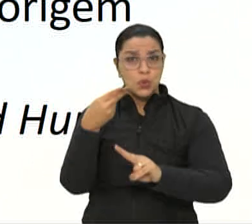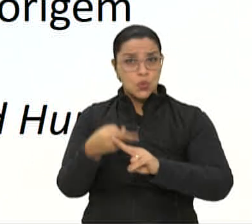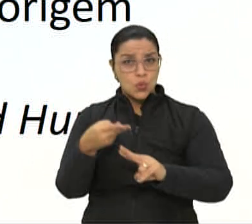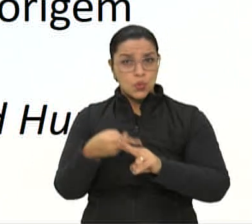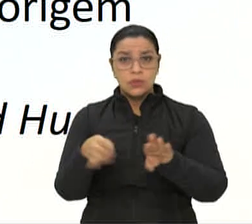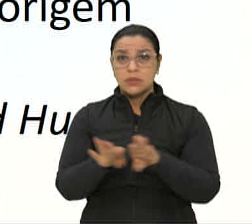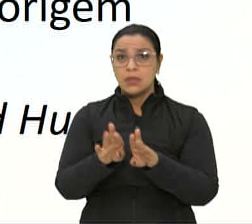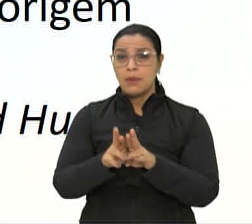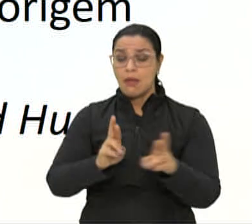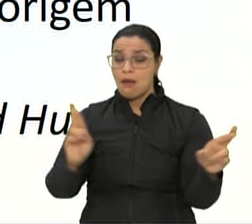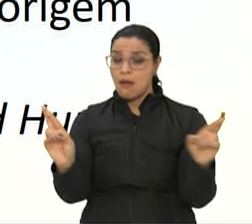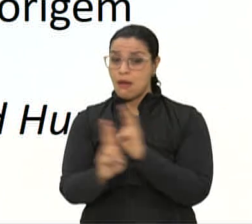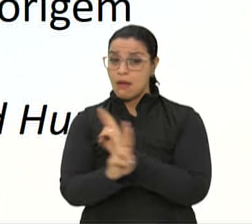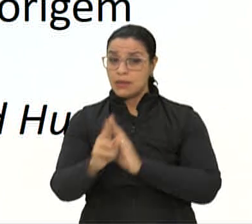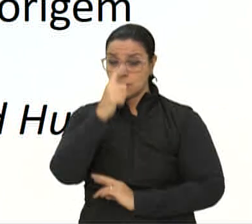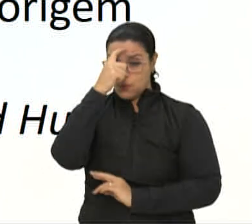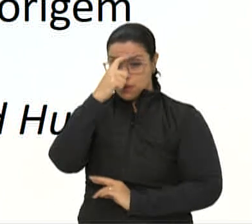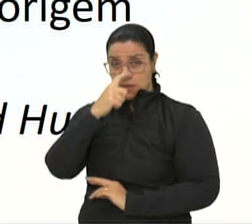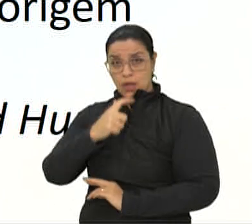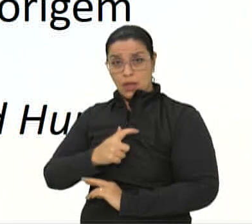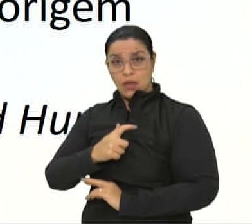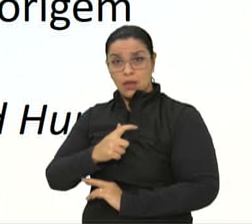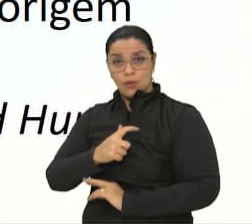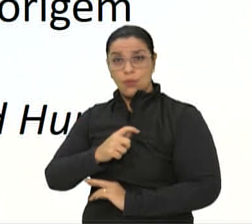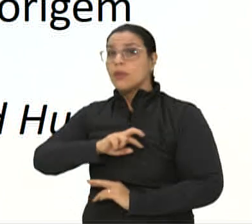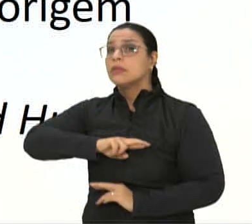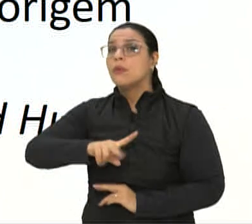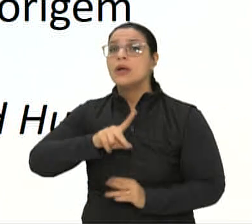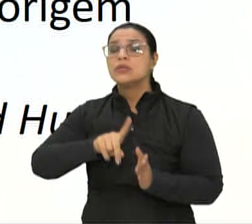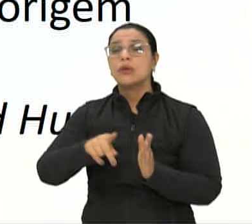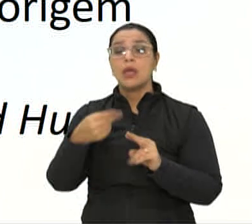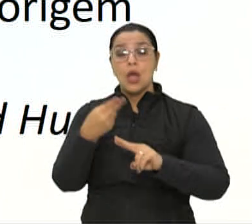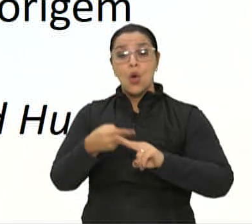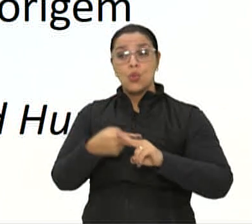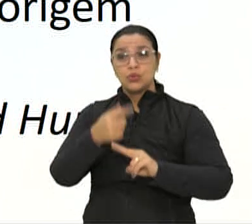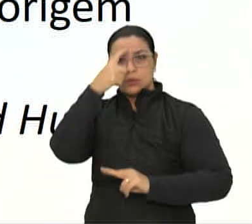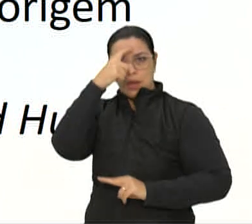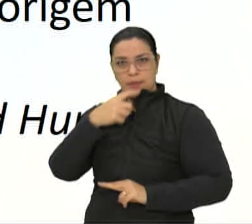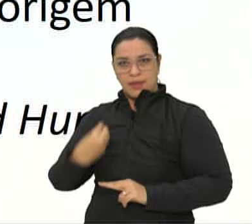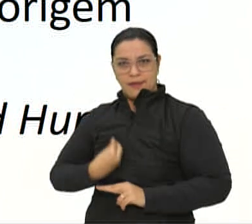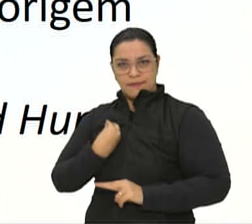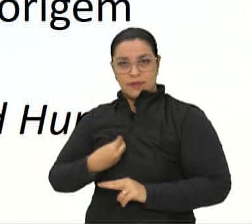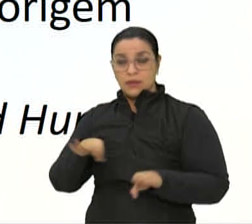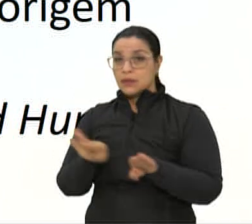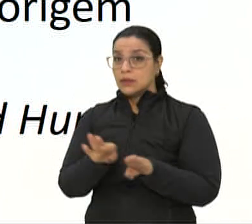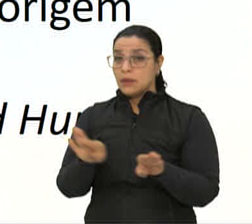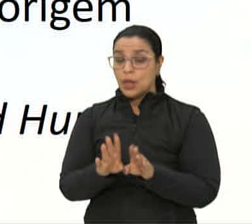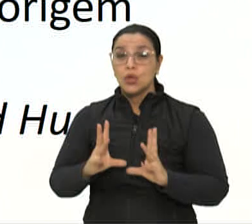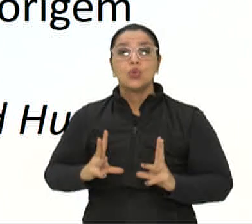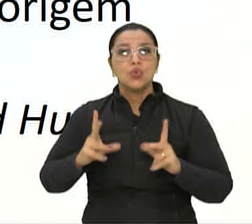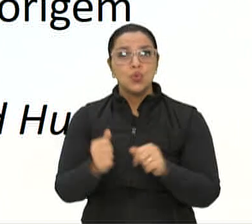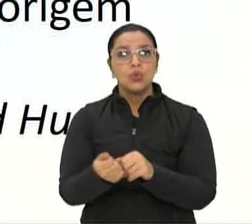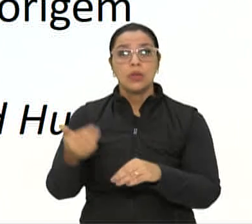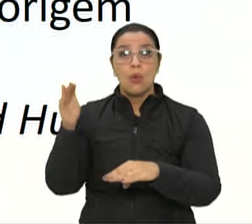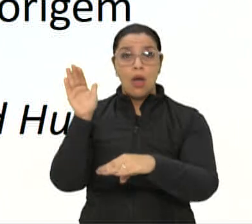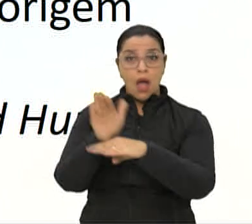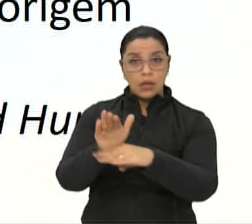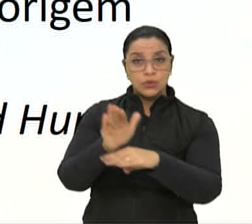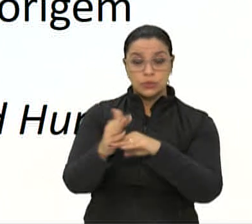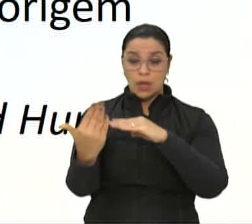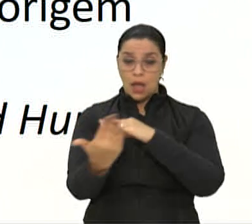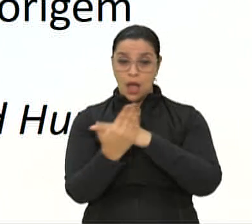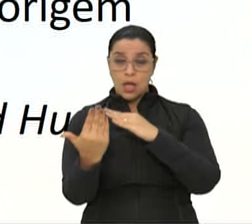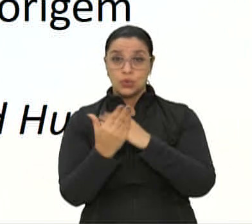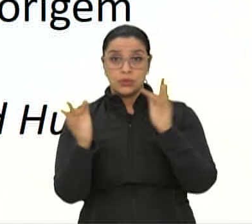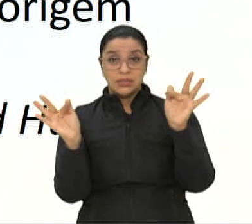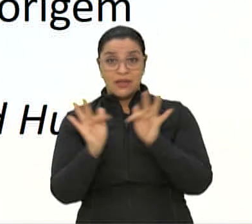relação ao eu singular, ou seja, não só o que é útil para mim, né? Segue-se então que tudo que contribui para a